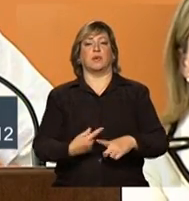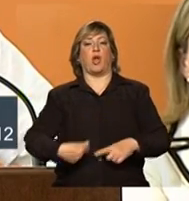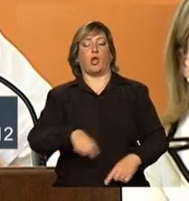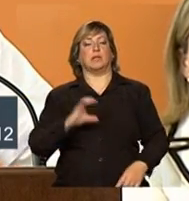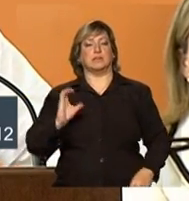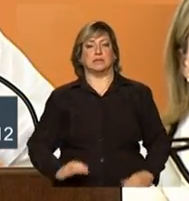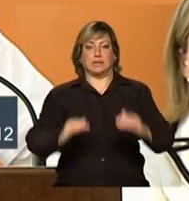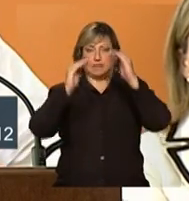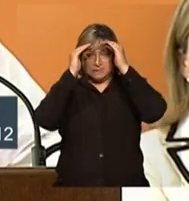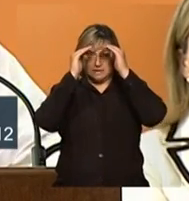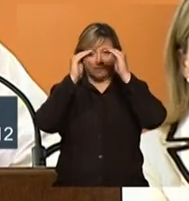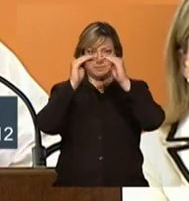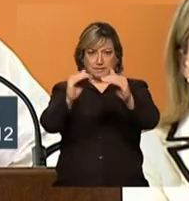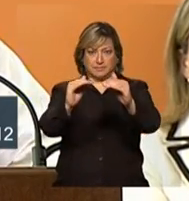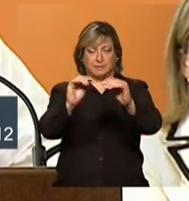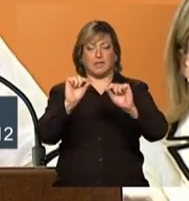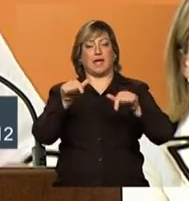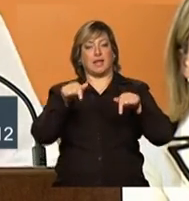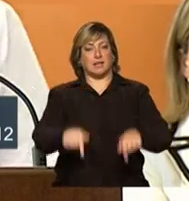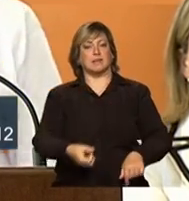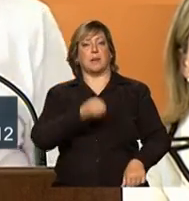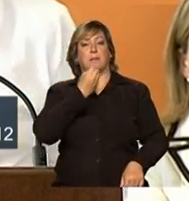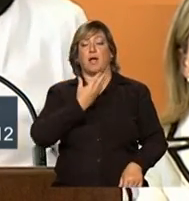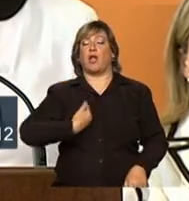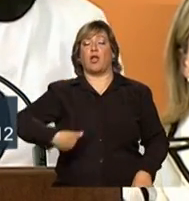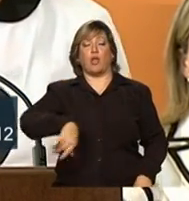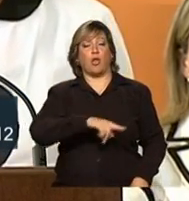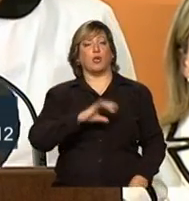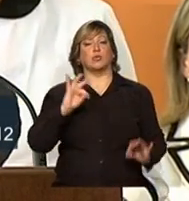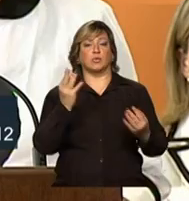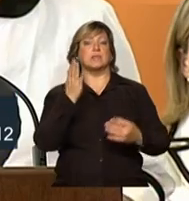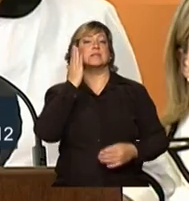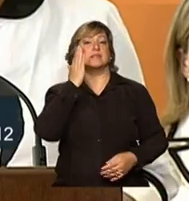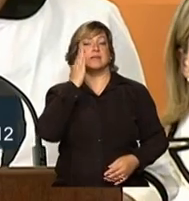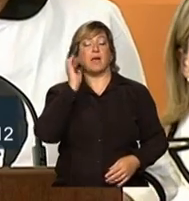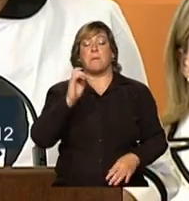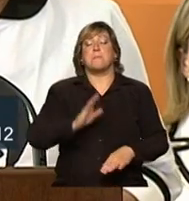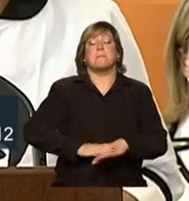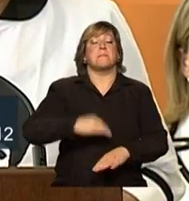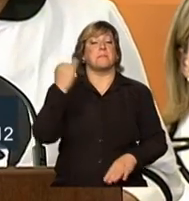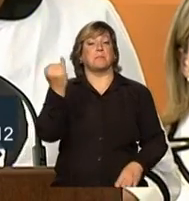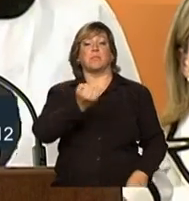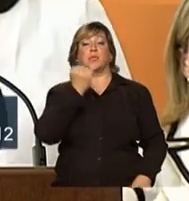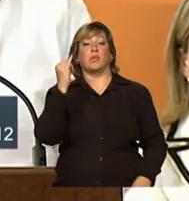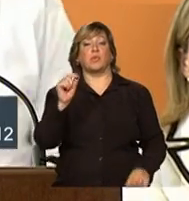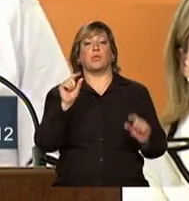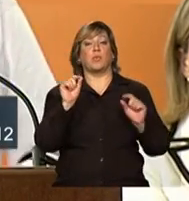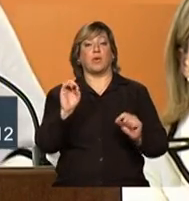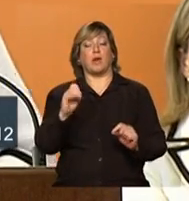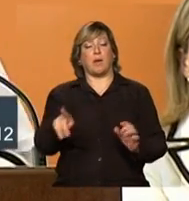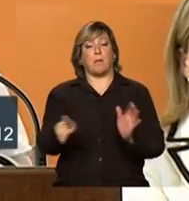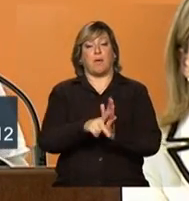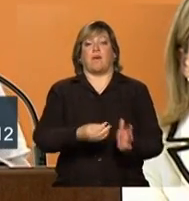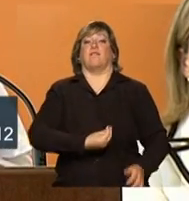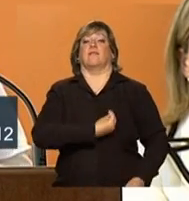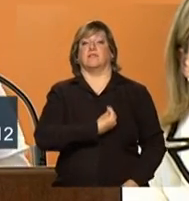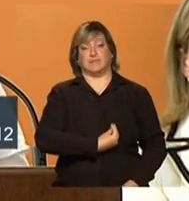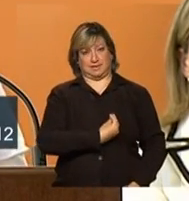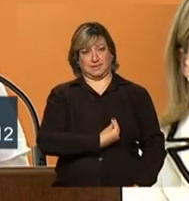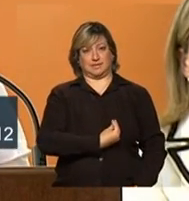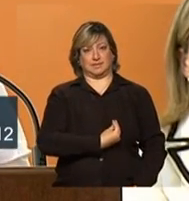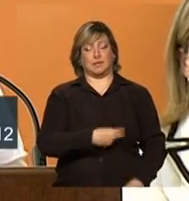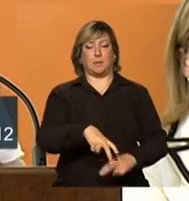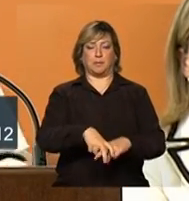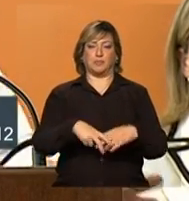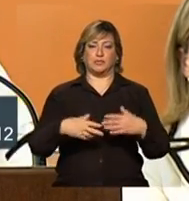nosso respeito a esse bem que todos nós sabemos que é o mais precioso de todos, que é o bem da vida.